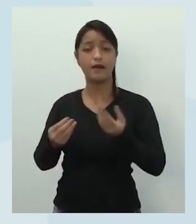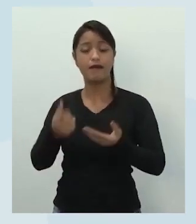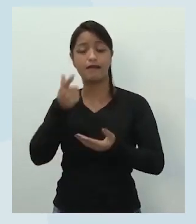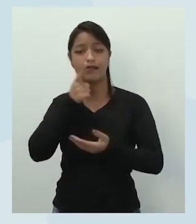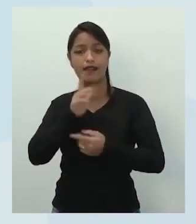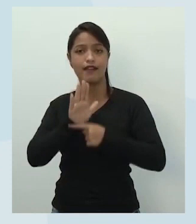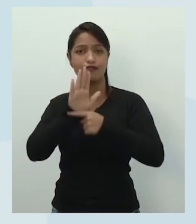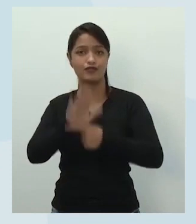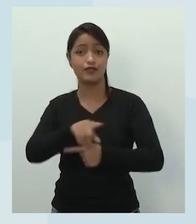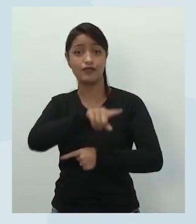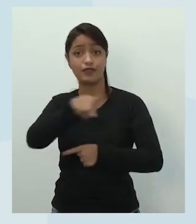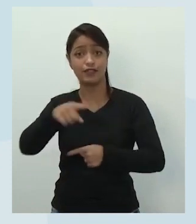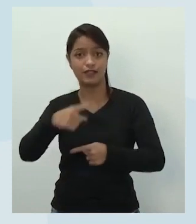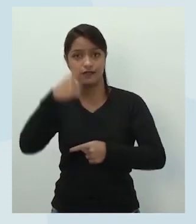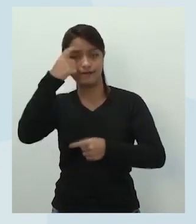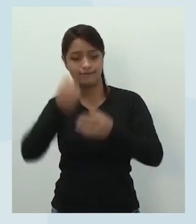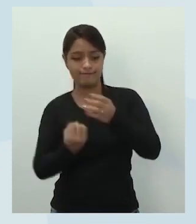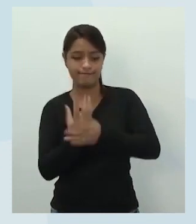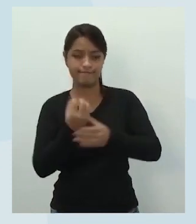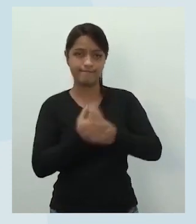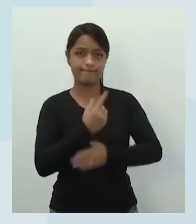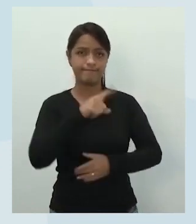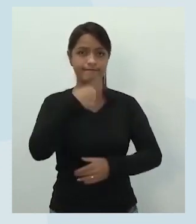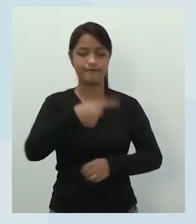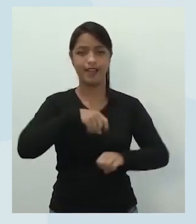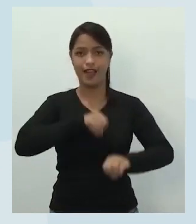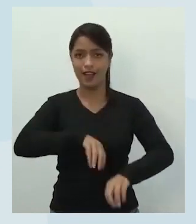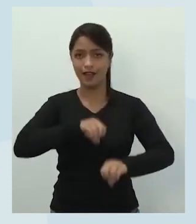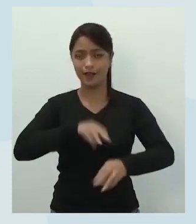das próximas aulas.